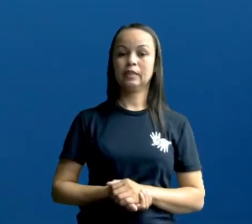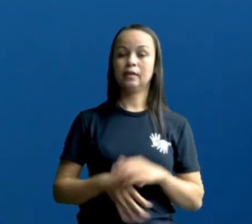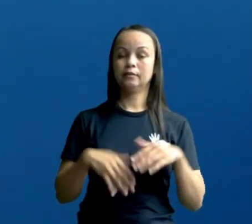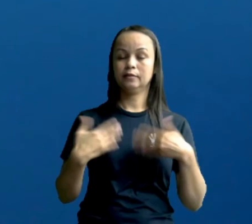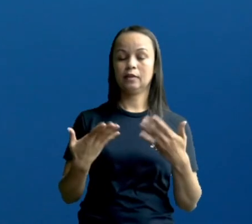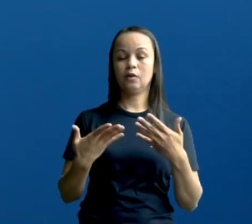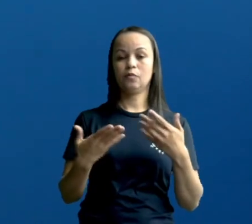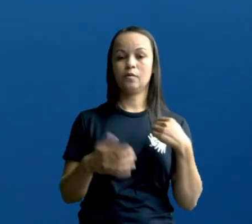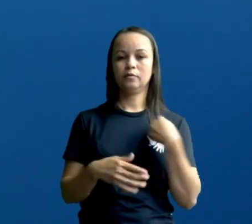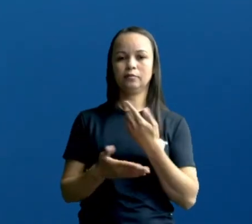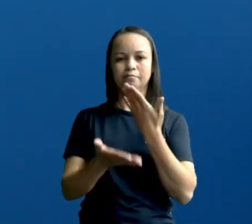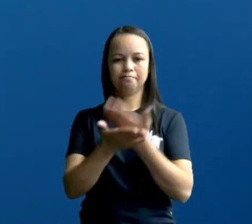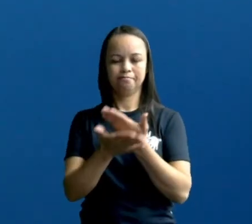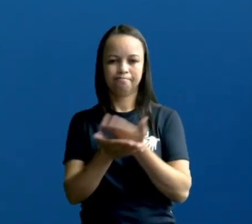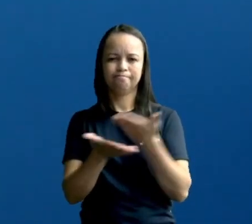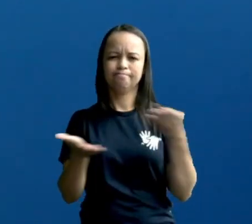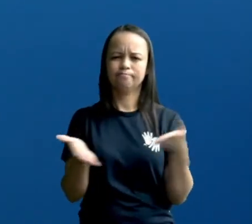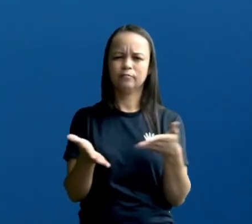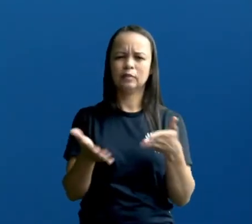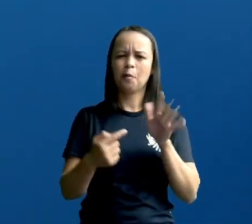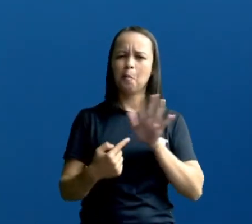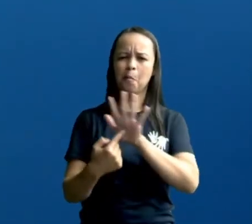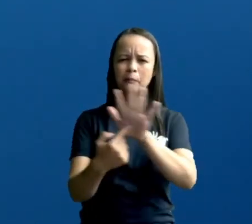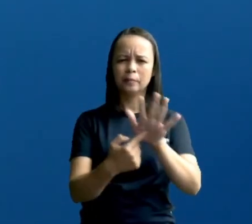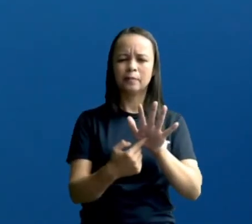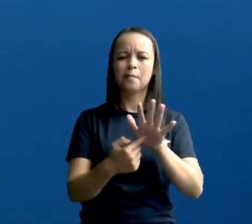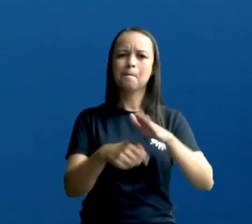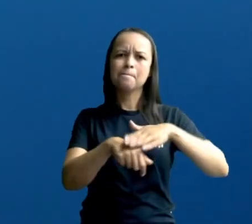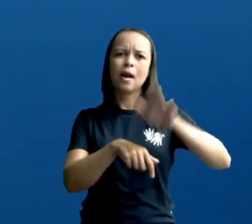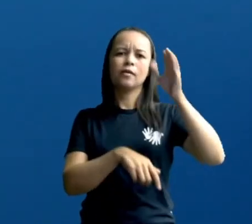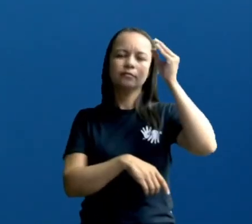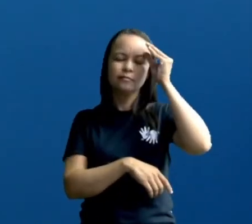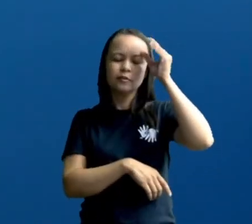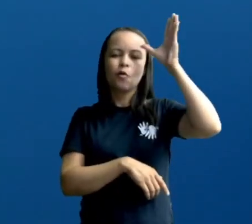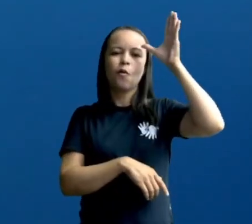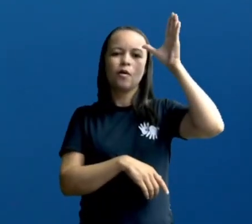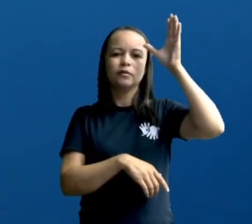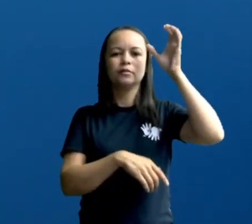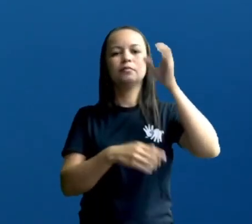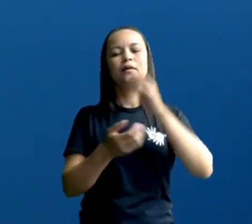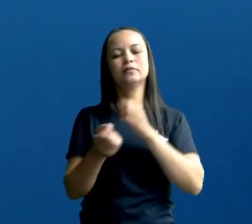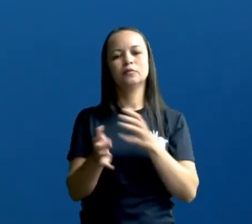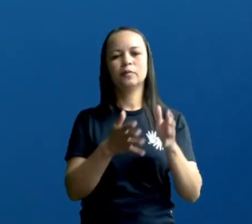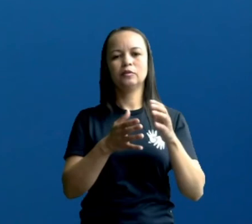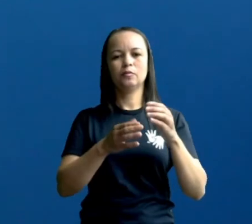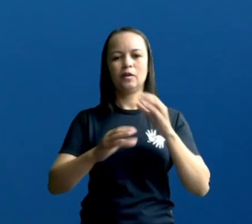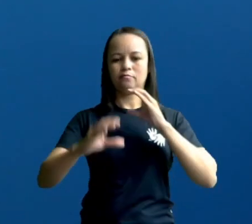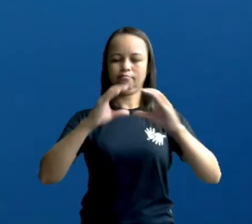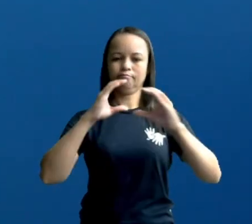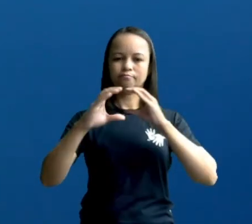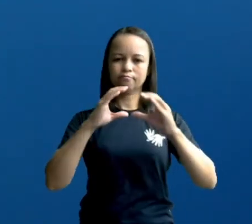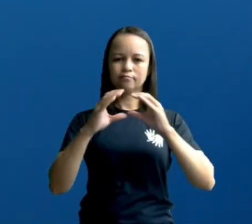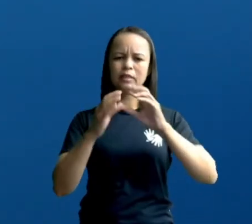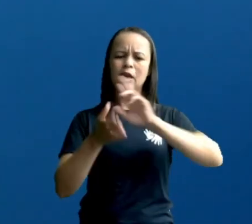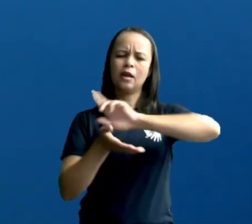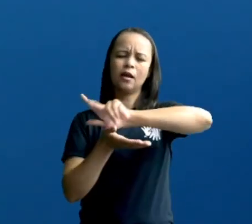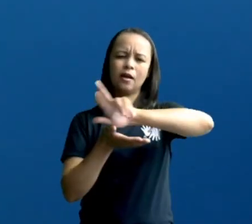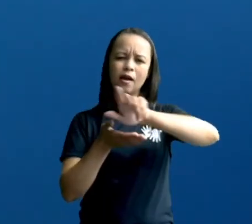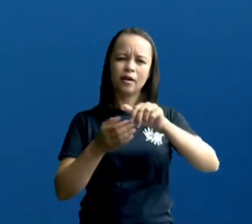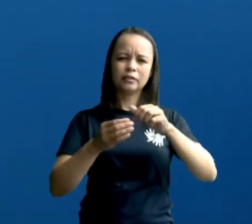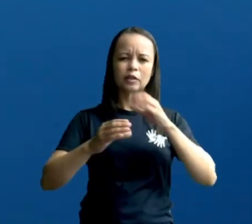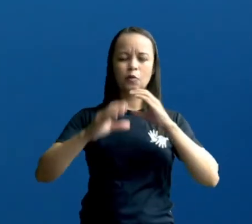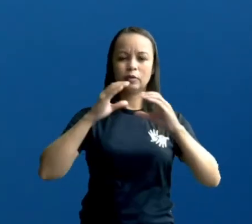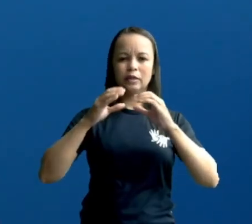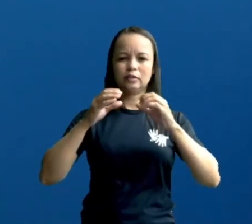hoje veio trazer para vocês mais um conhecimento sobre os meios de comunicação e como esses meios vieram